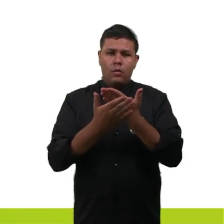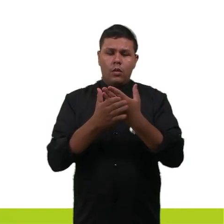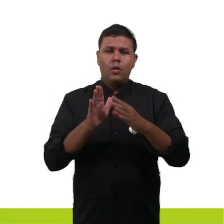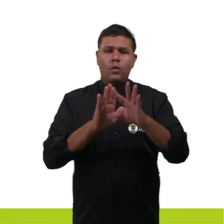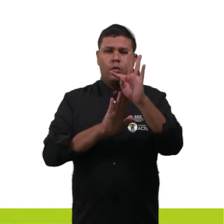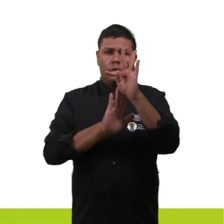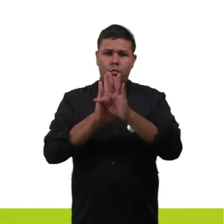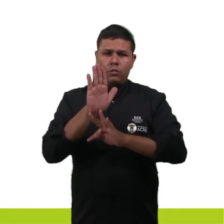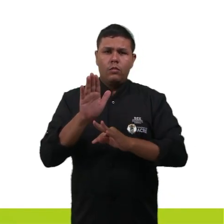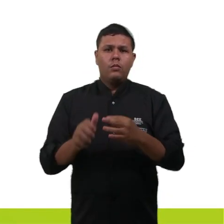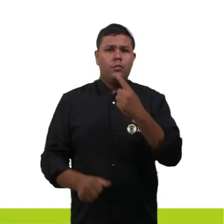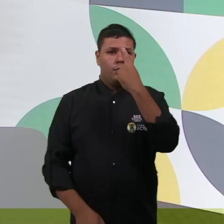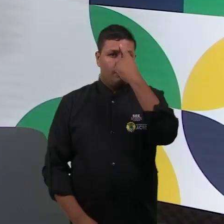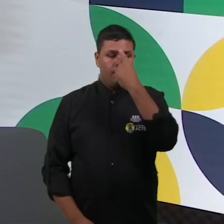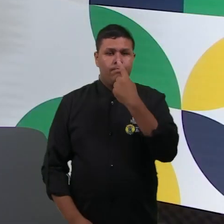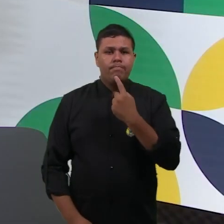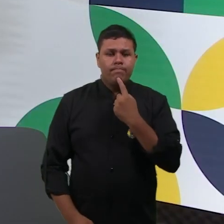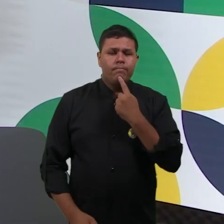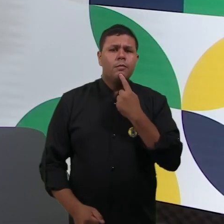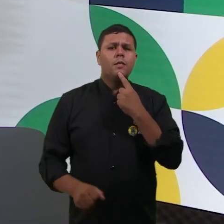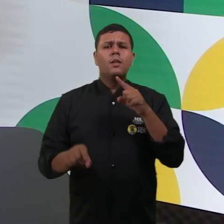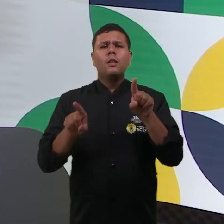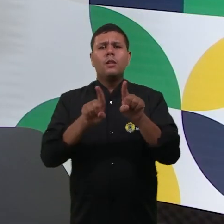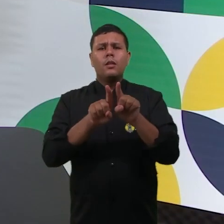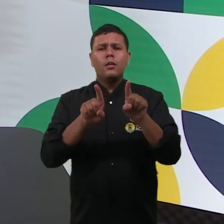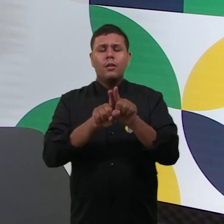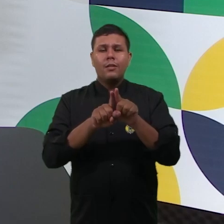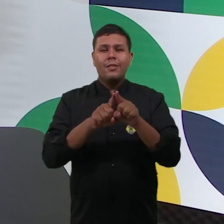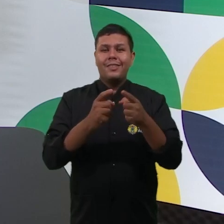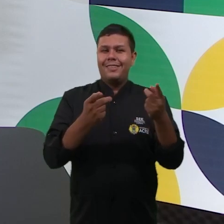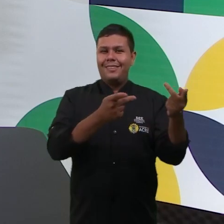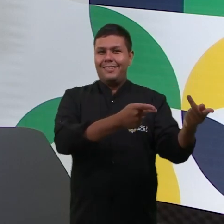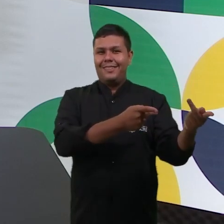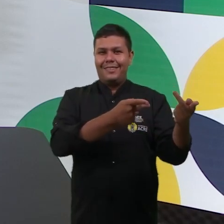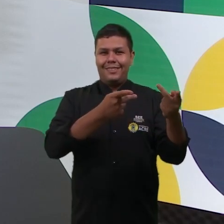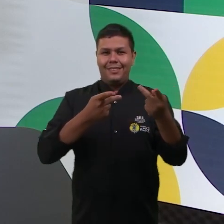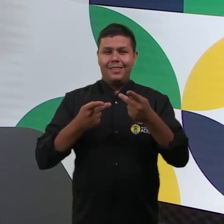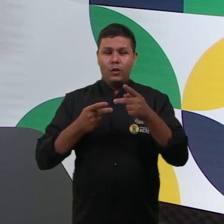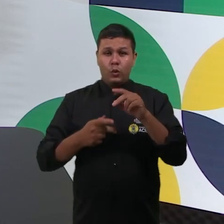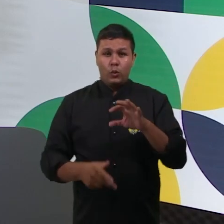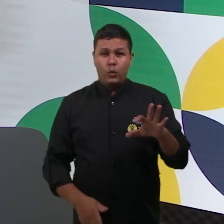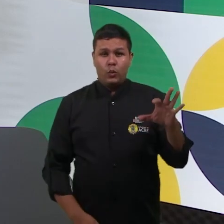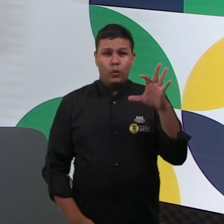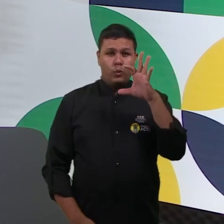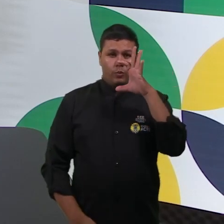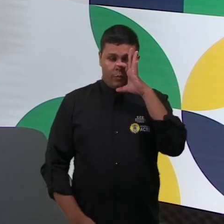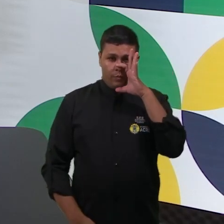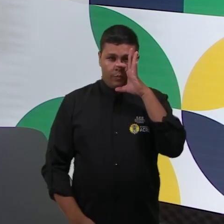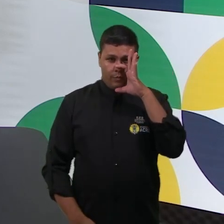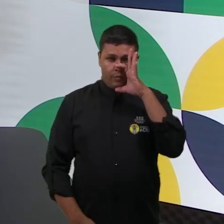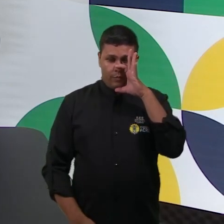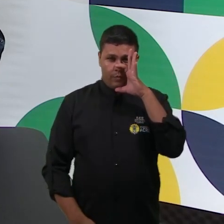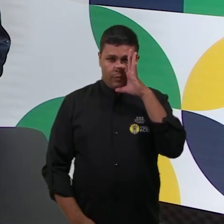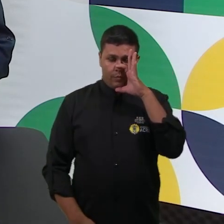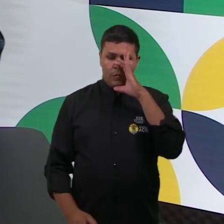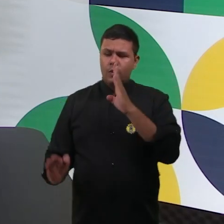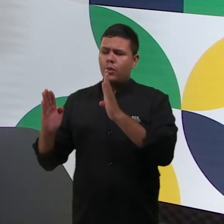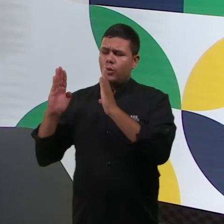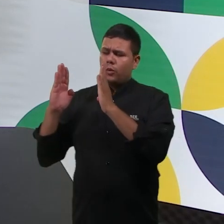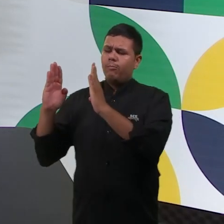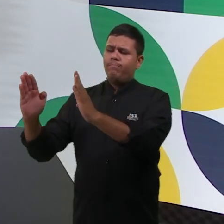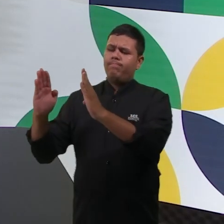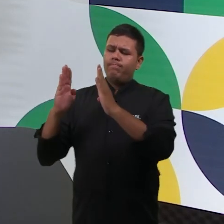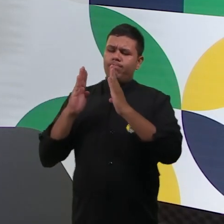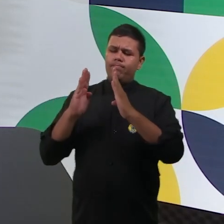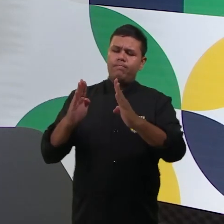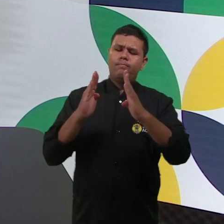imagens, e quero convidá-los a assistir cada uma dessas etapas dentro